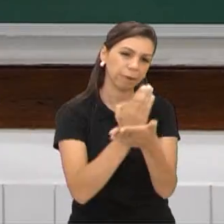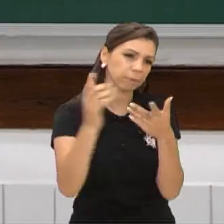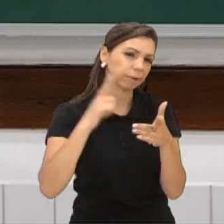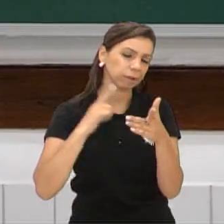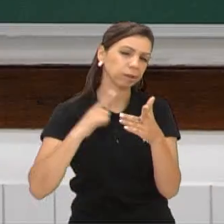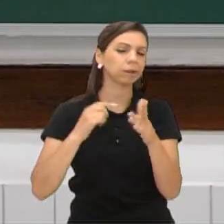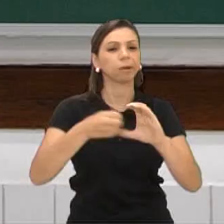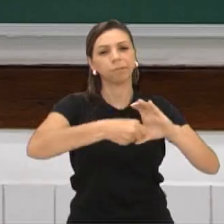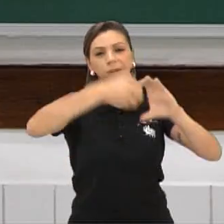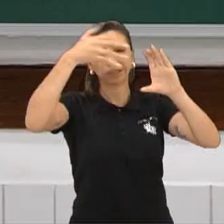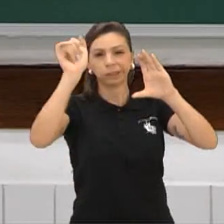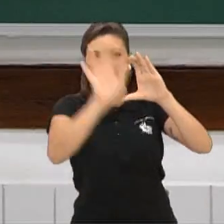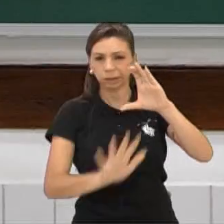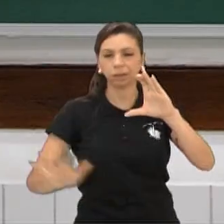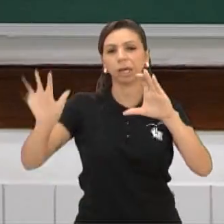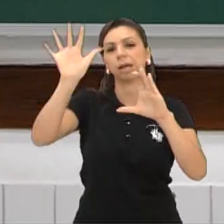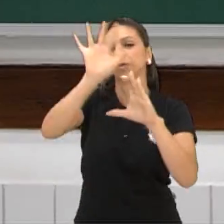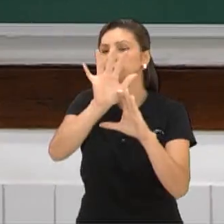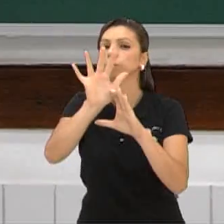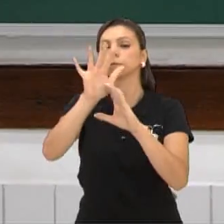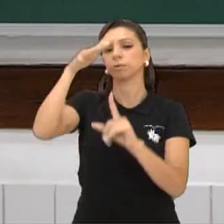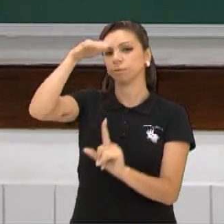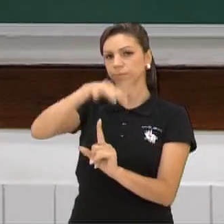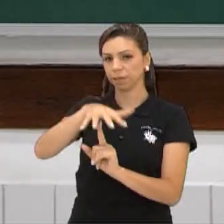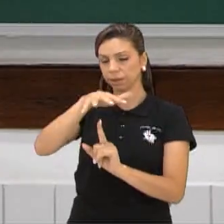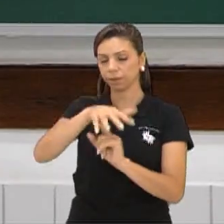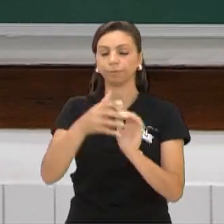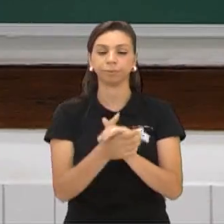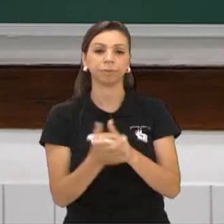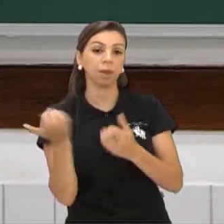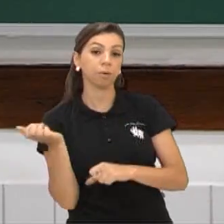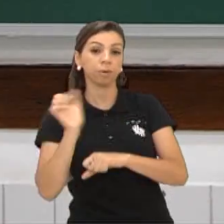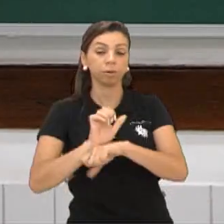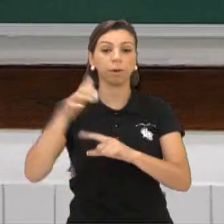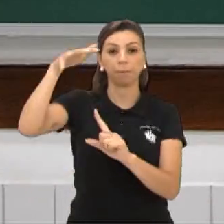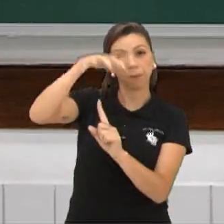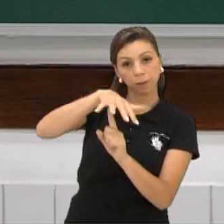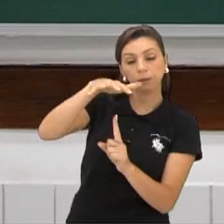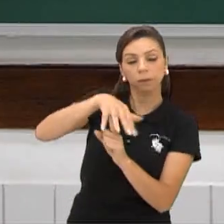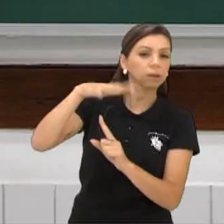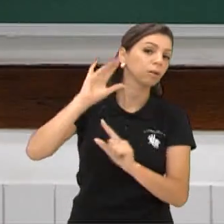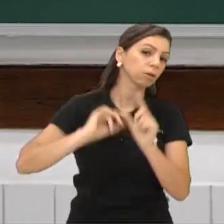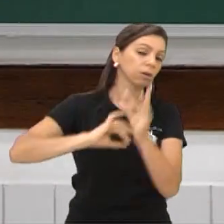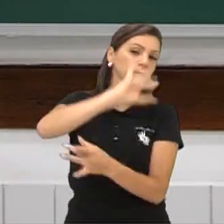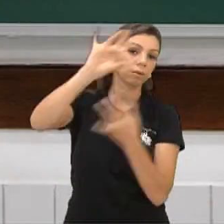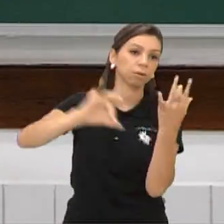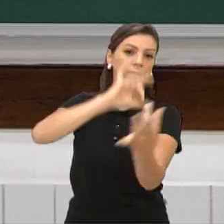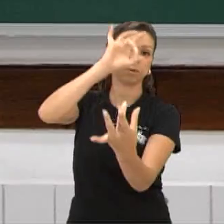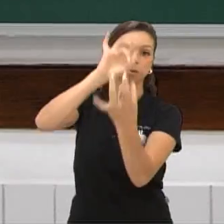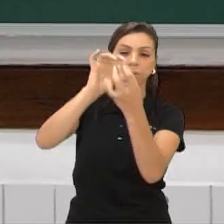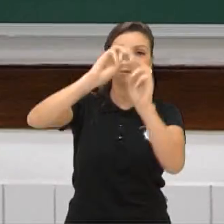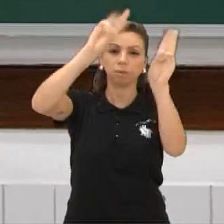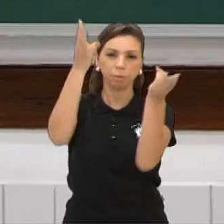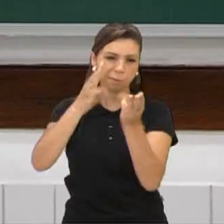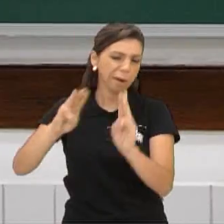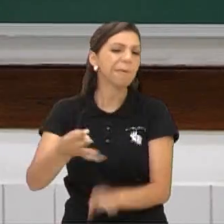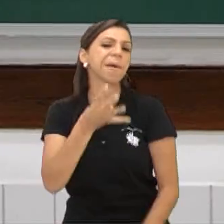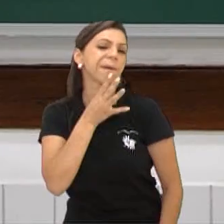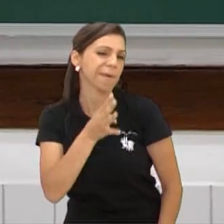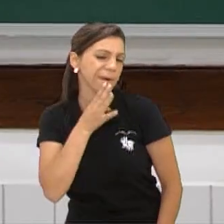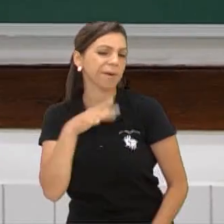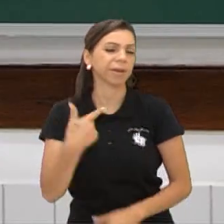ver alguns aspectos gerais do nosso estado. Nosso estado, mais ou menos especificado do mapa que nós conhecemos hoje,